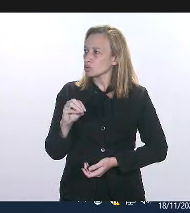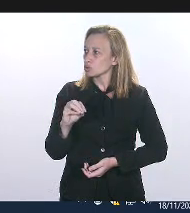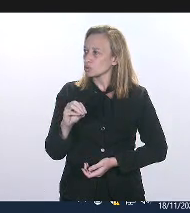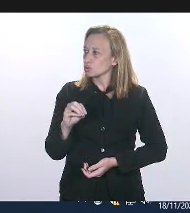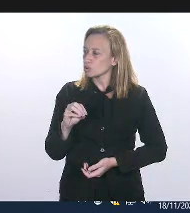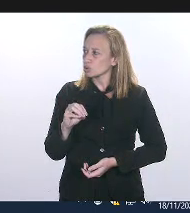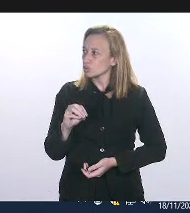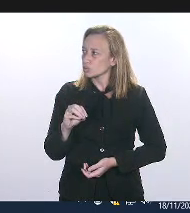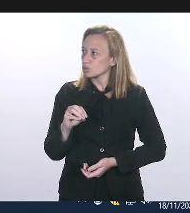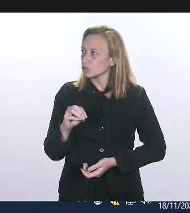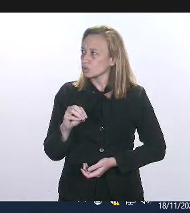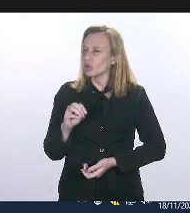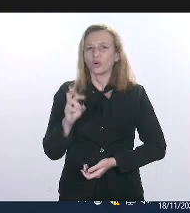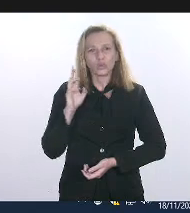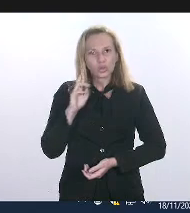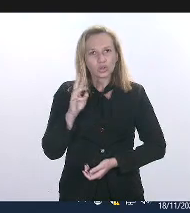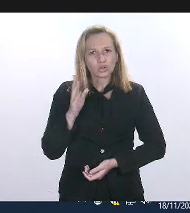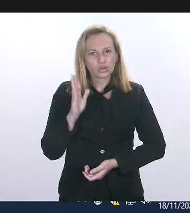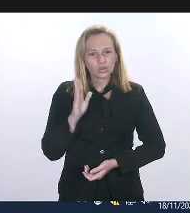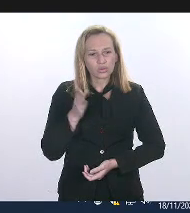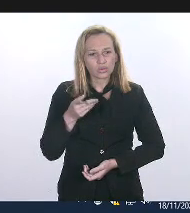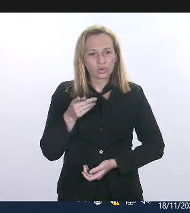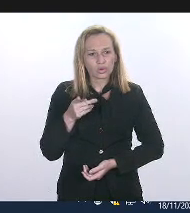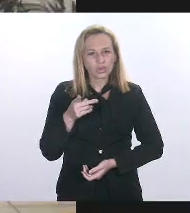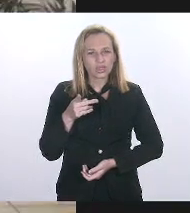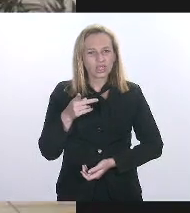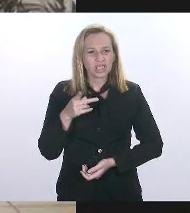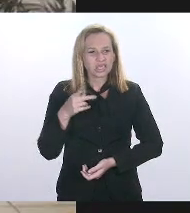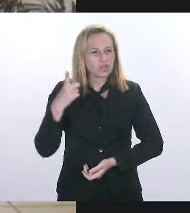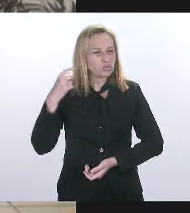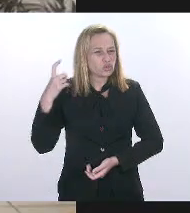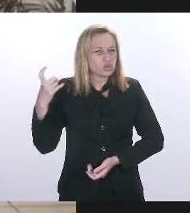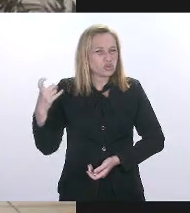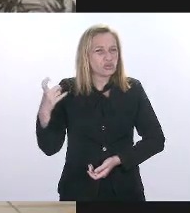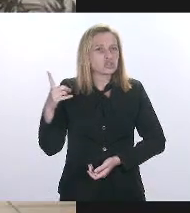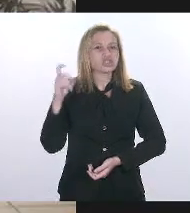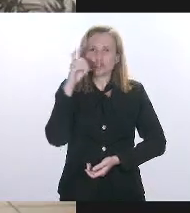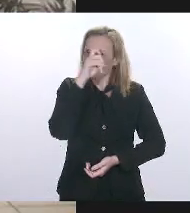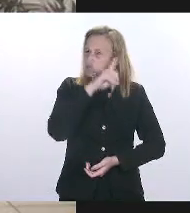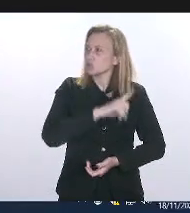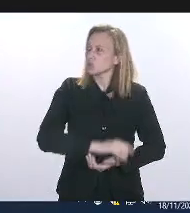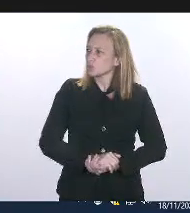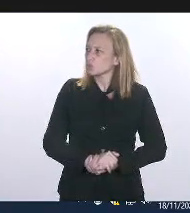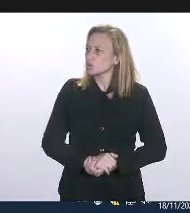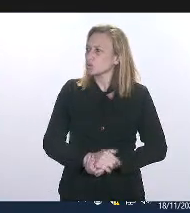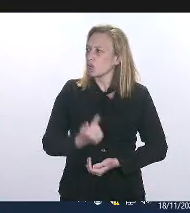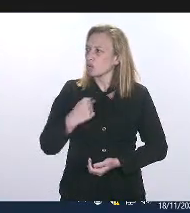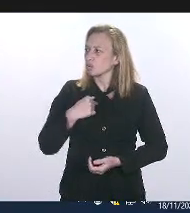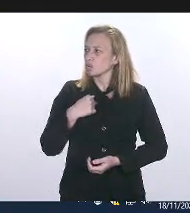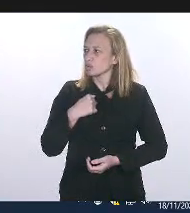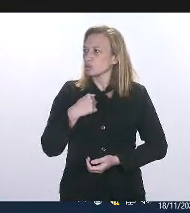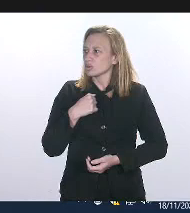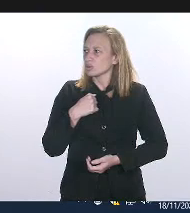Marcelo Dino, o senhor está com um eco estranho aí. Primeiro, eu estou no plenário. Você está no